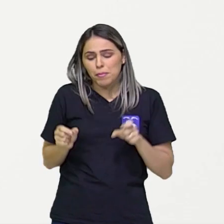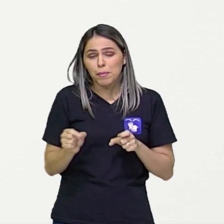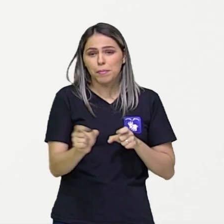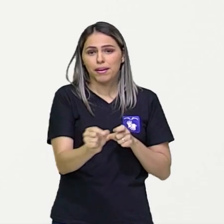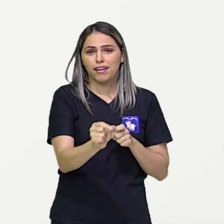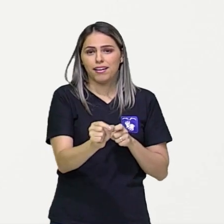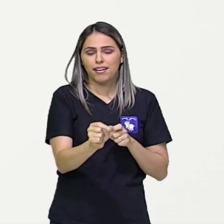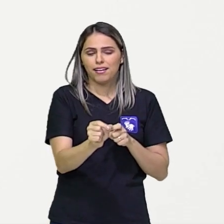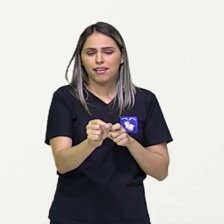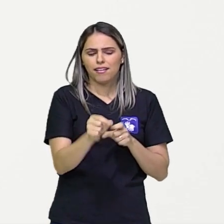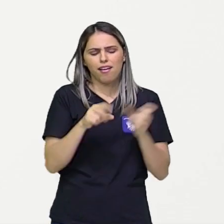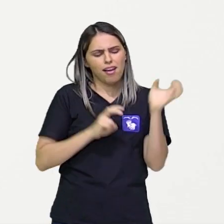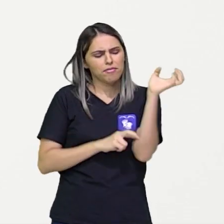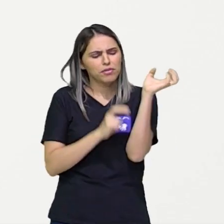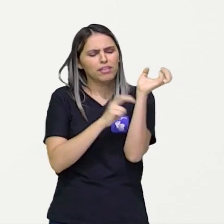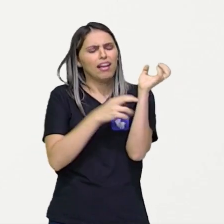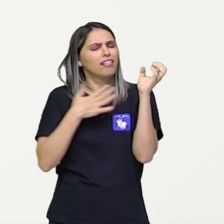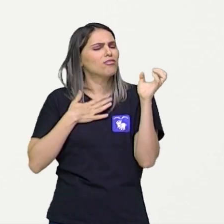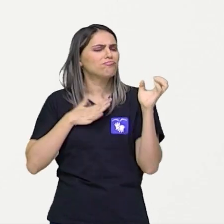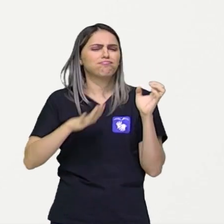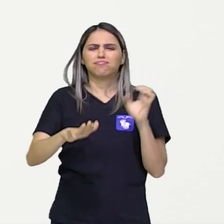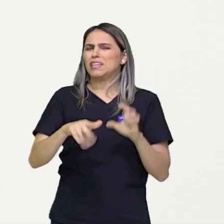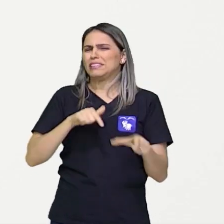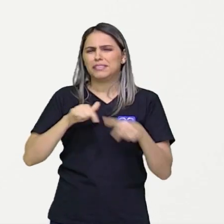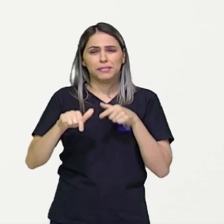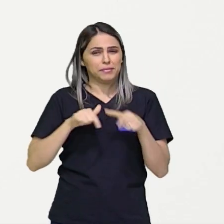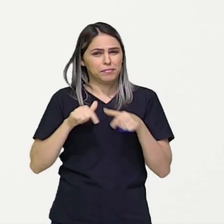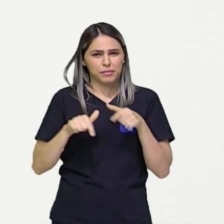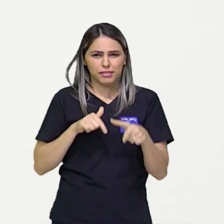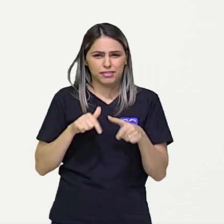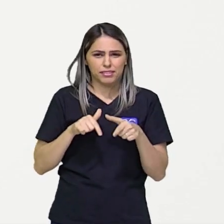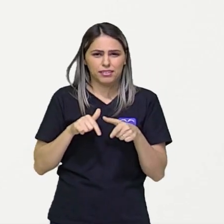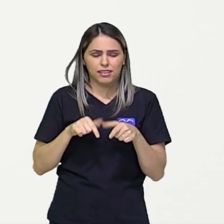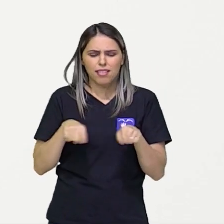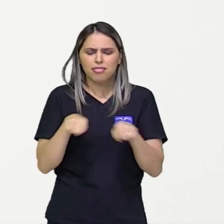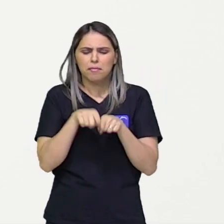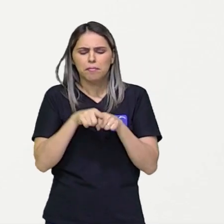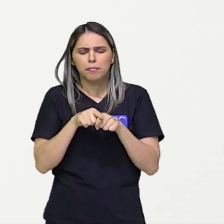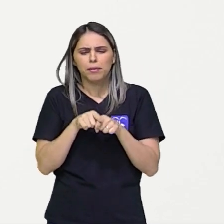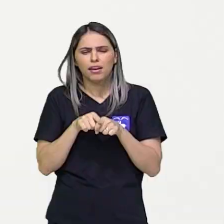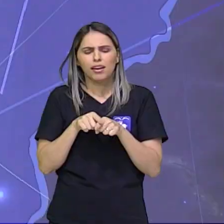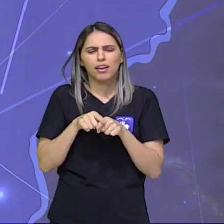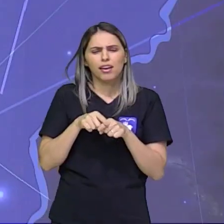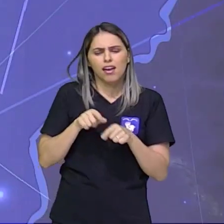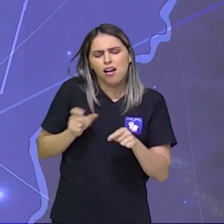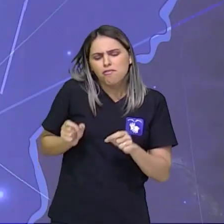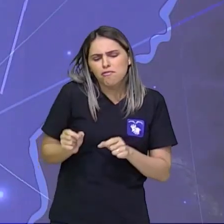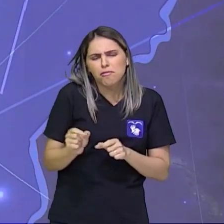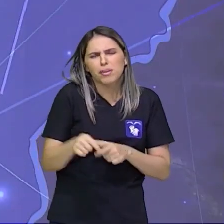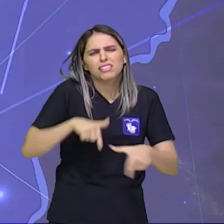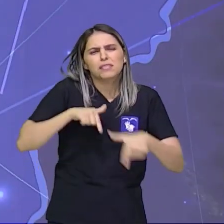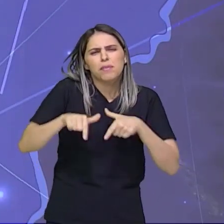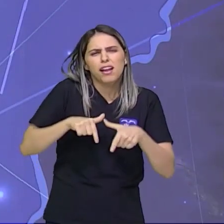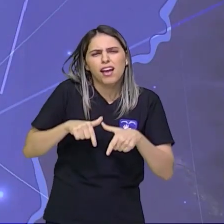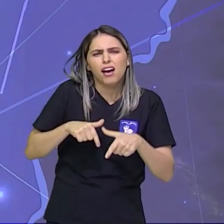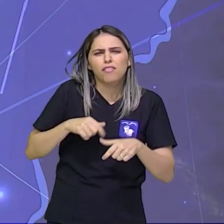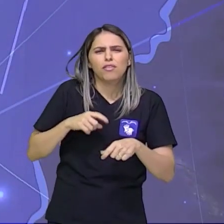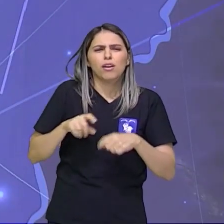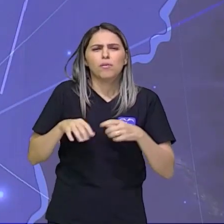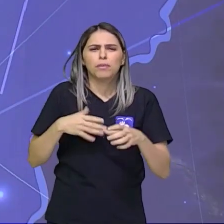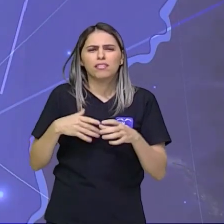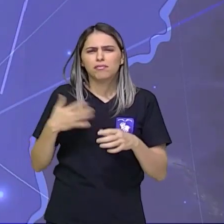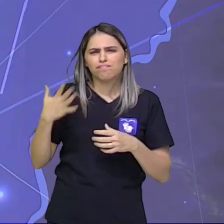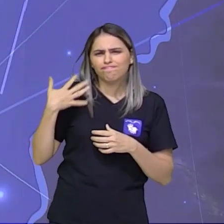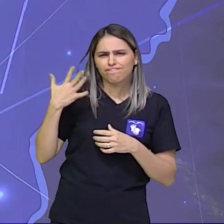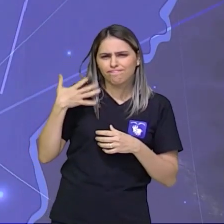a cigarra, ela não gostava de trabalhar, e também que a formiga, ela ficava trabalhando durante o inverno